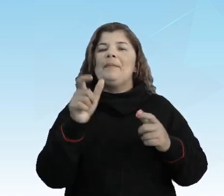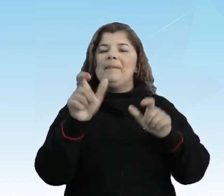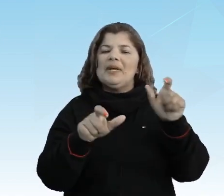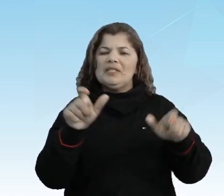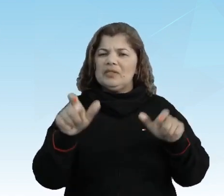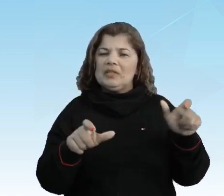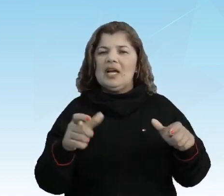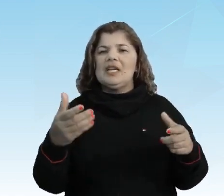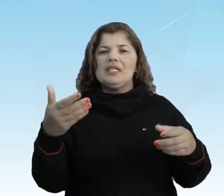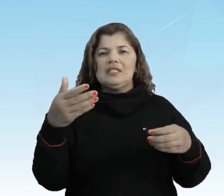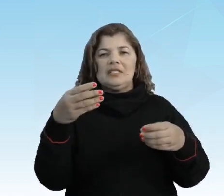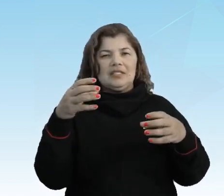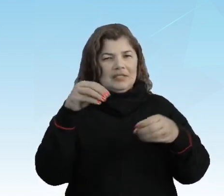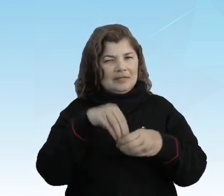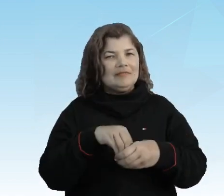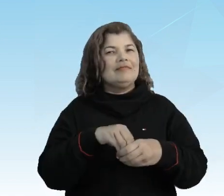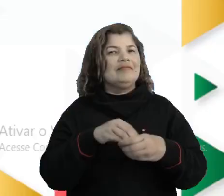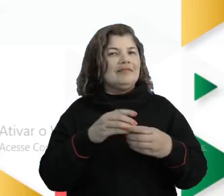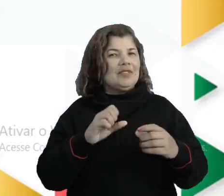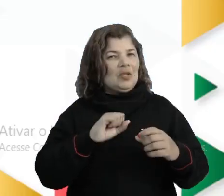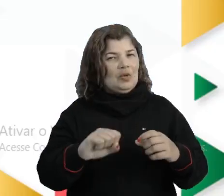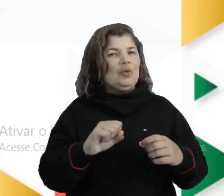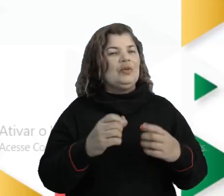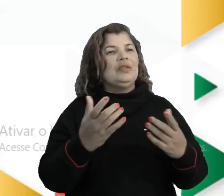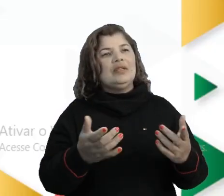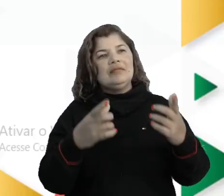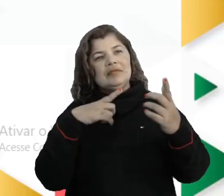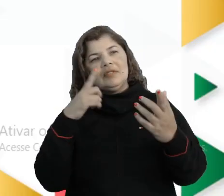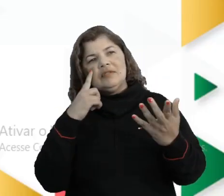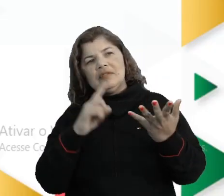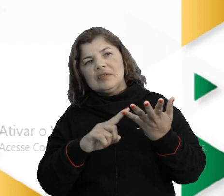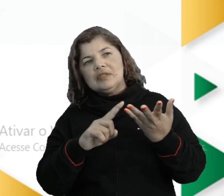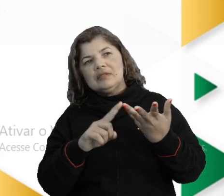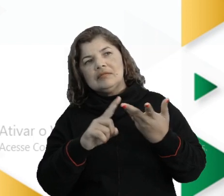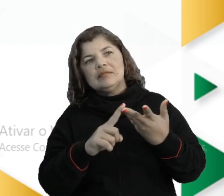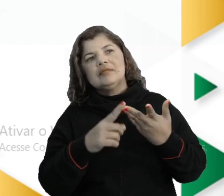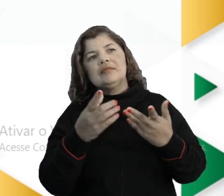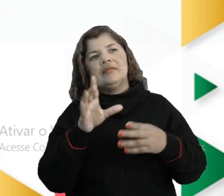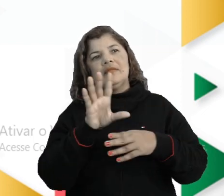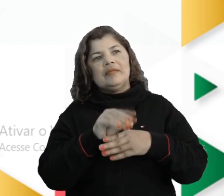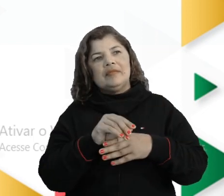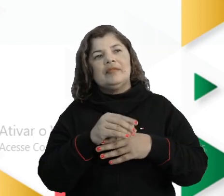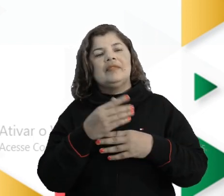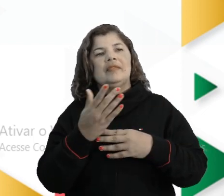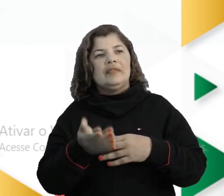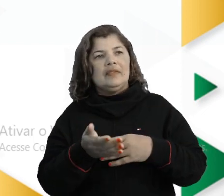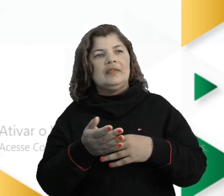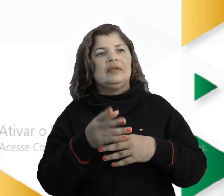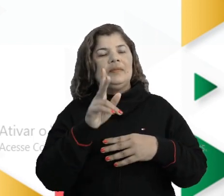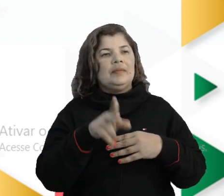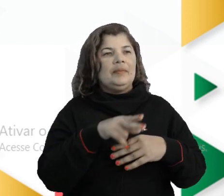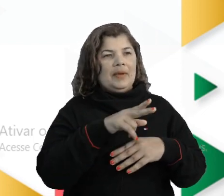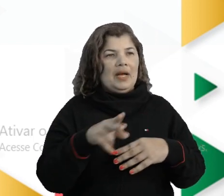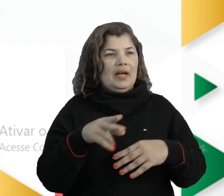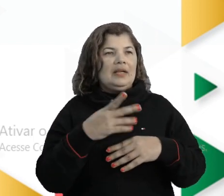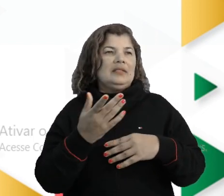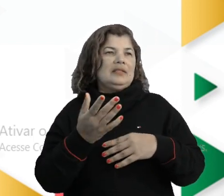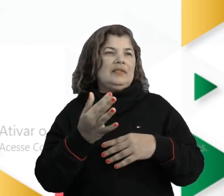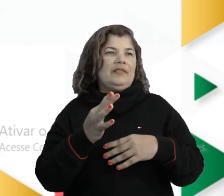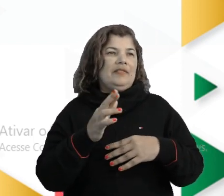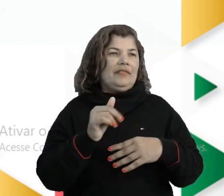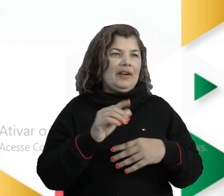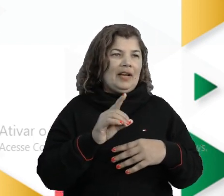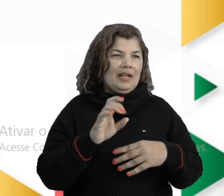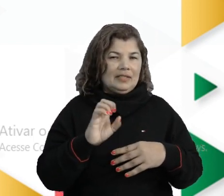personagens envolvidos. Mais uma vez, nessa junta, nós observamos aí, eu vejo ali, olha aí, elite, nós temos padres, frades.